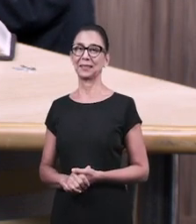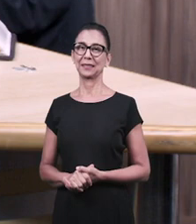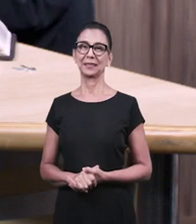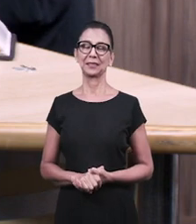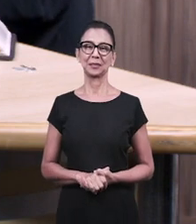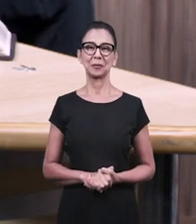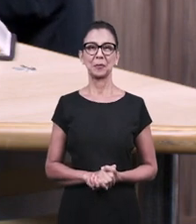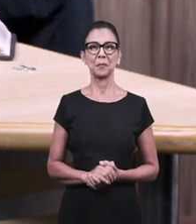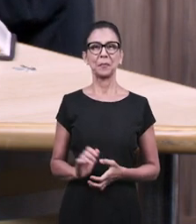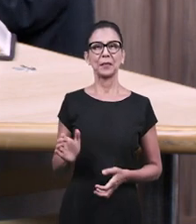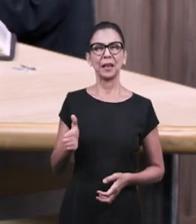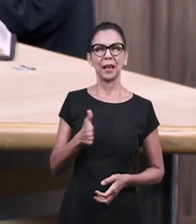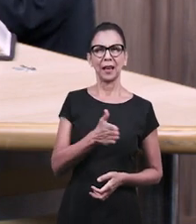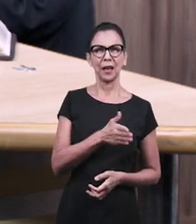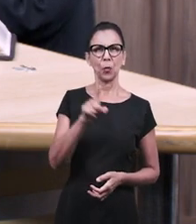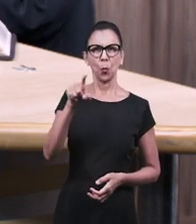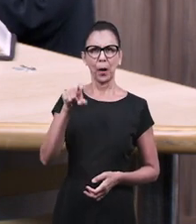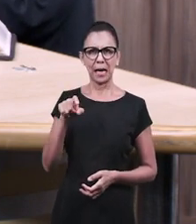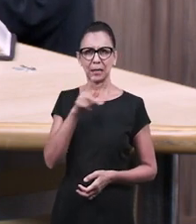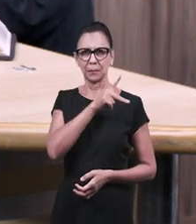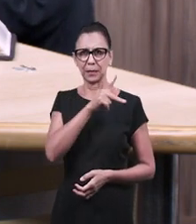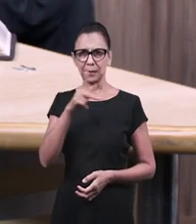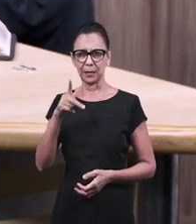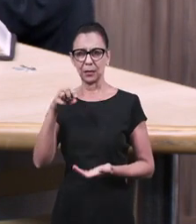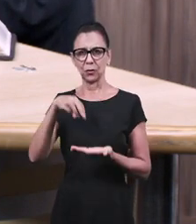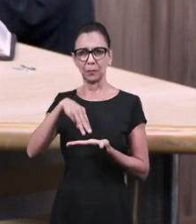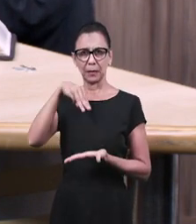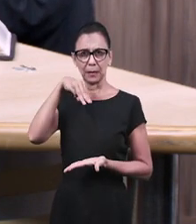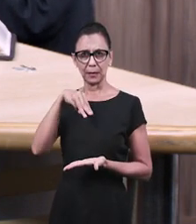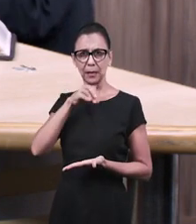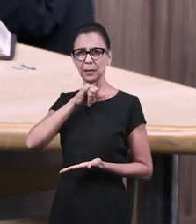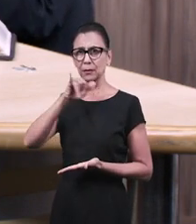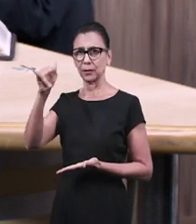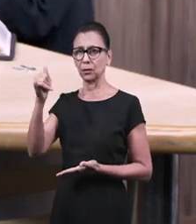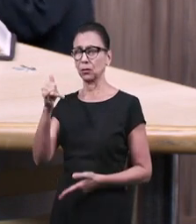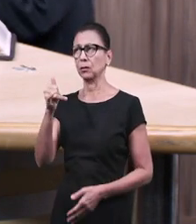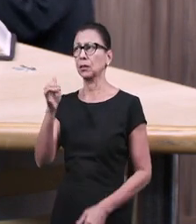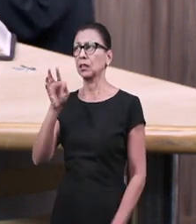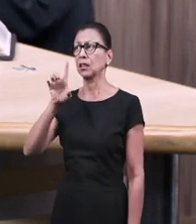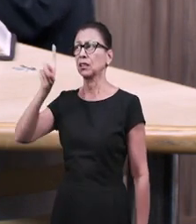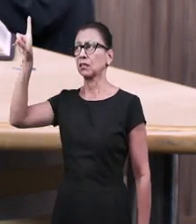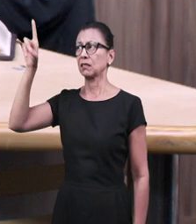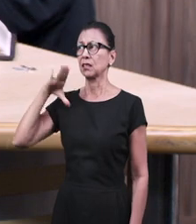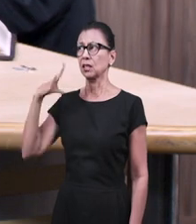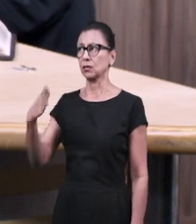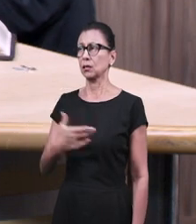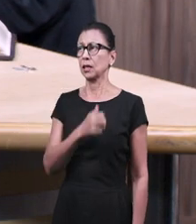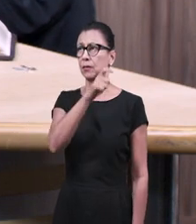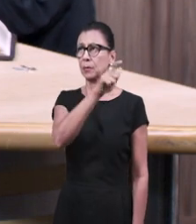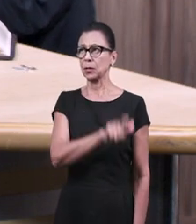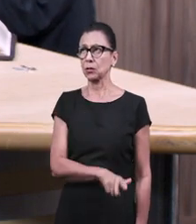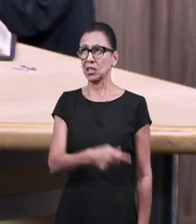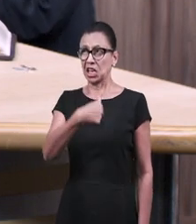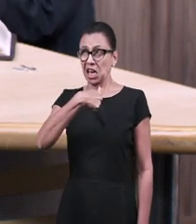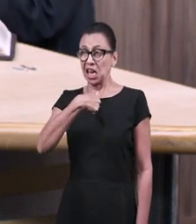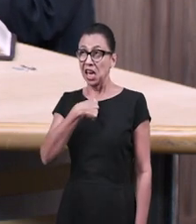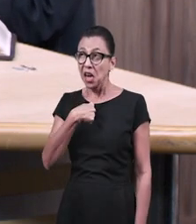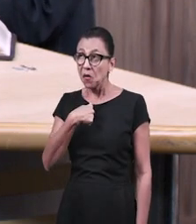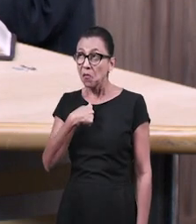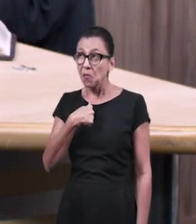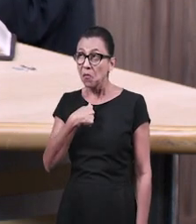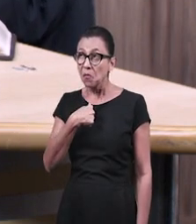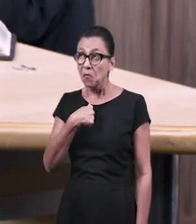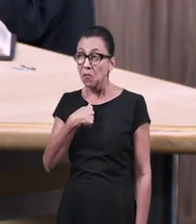Dodge, que foi presidente da igreja, ele dizia isso: Deus salva quem eu não salvaria, né? Exatamente. Então nós lidamos com, por